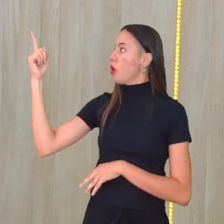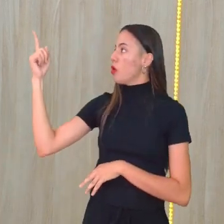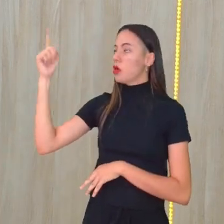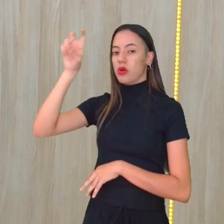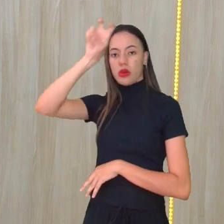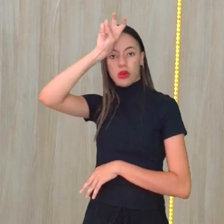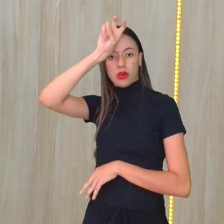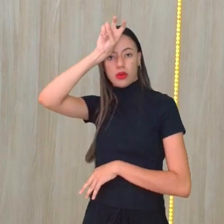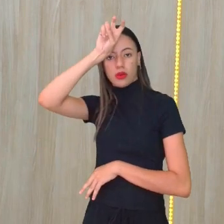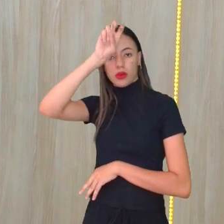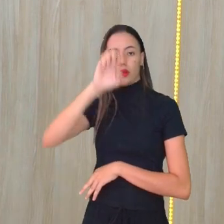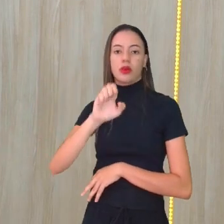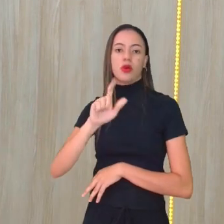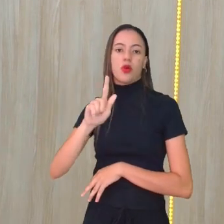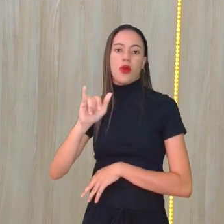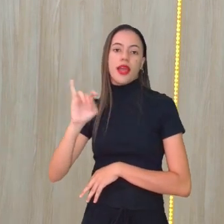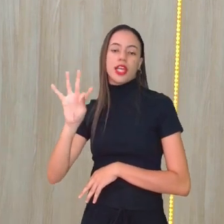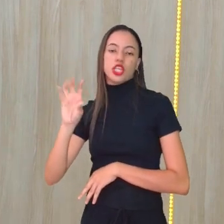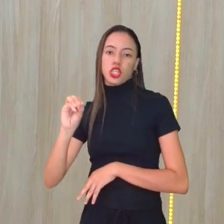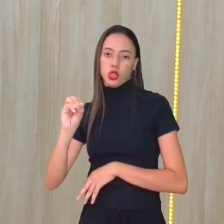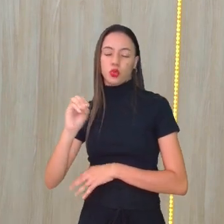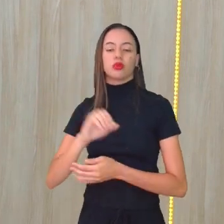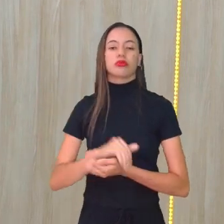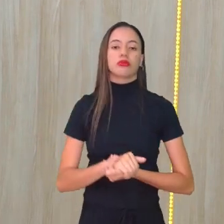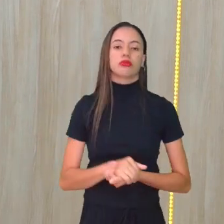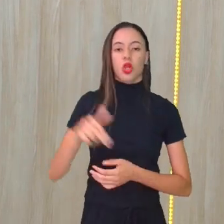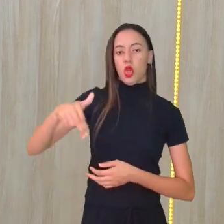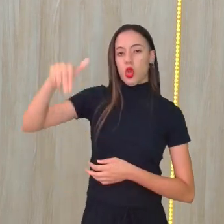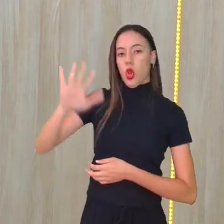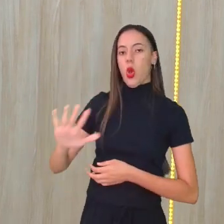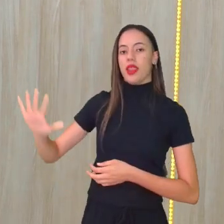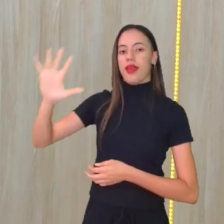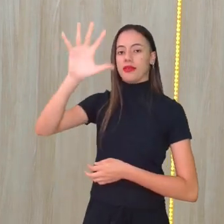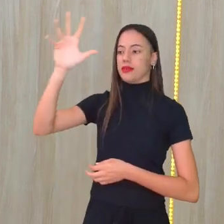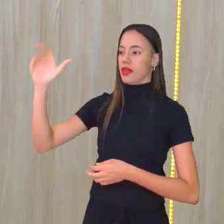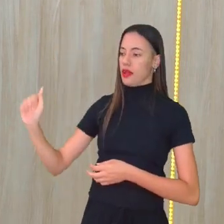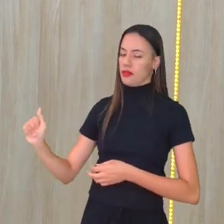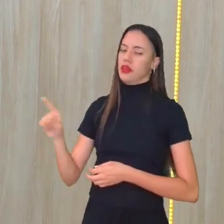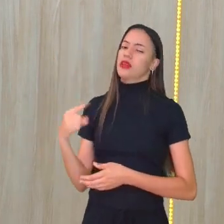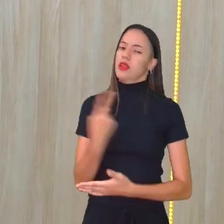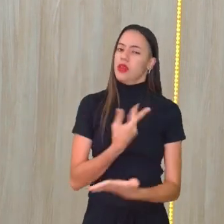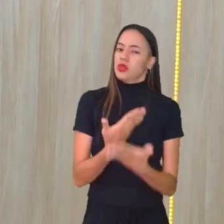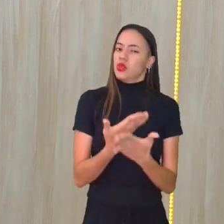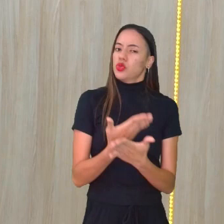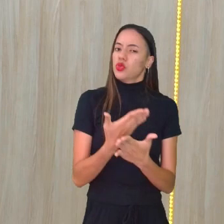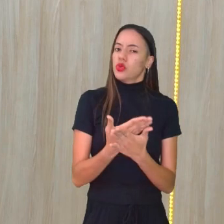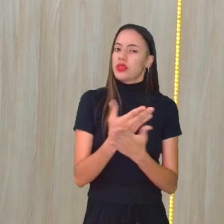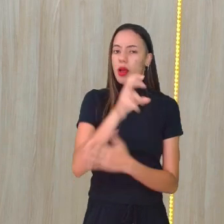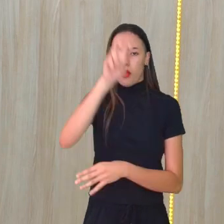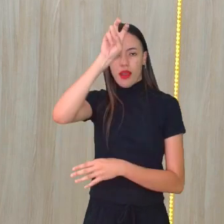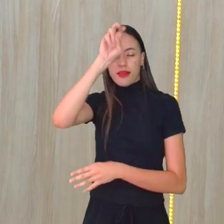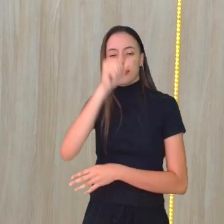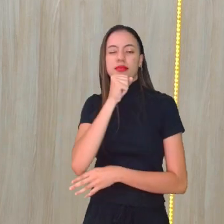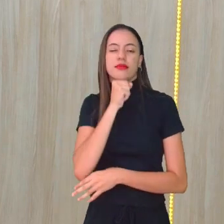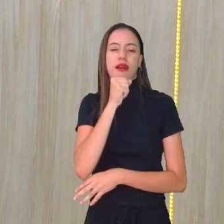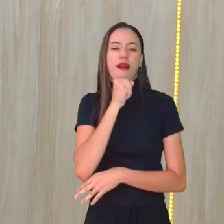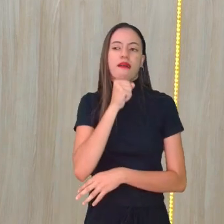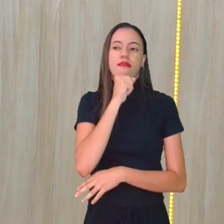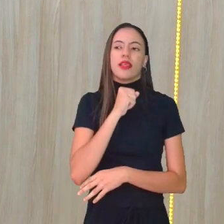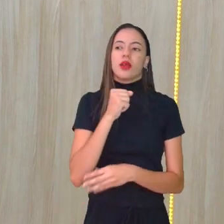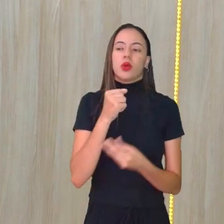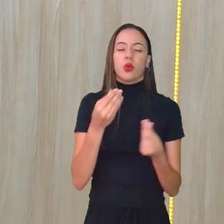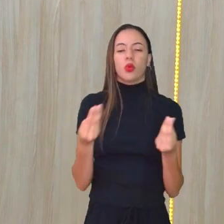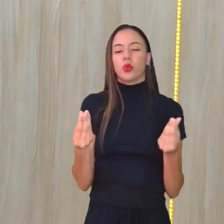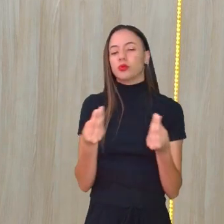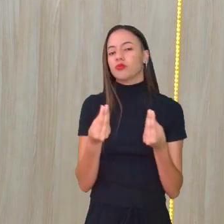ó, no nordeste da África, né? A gente estuda o Egito antigo, né, durante a nossa quando a